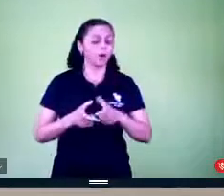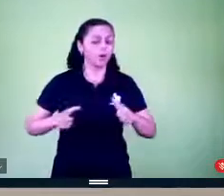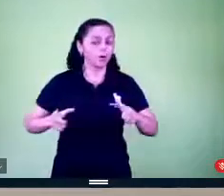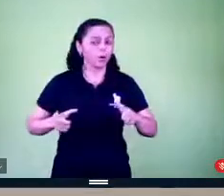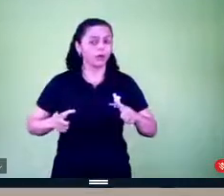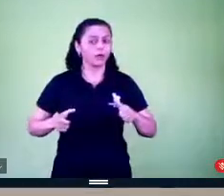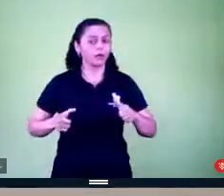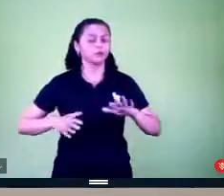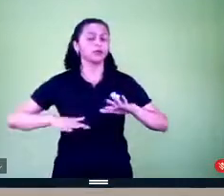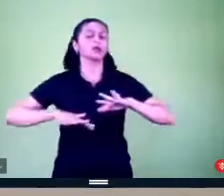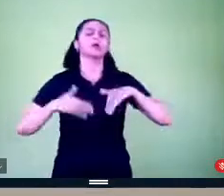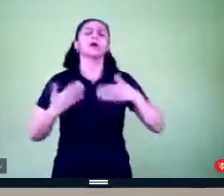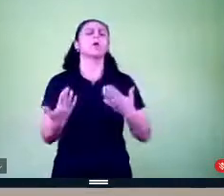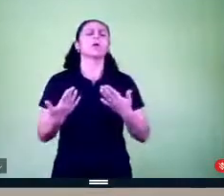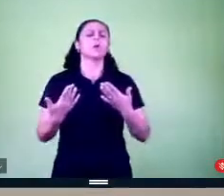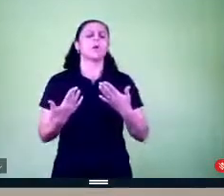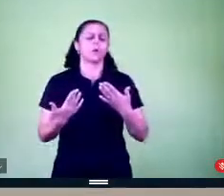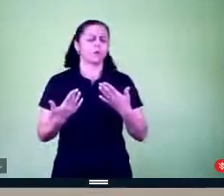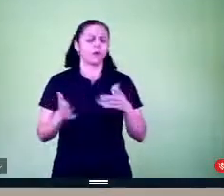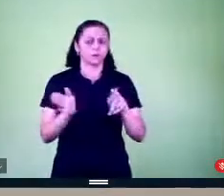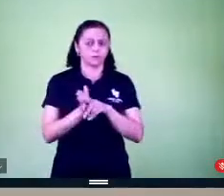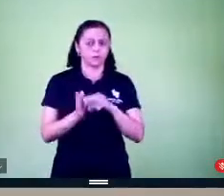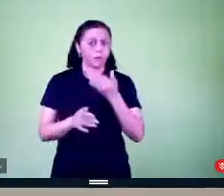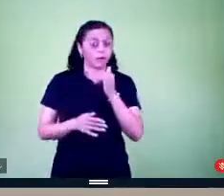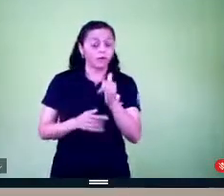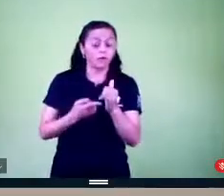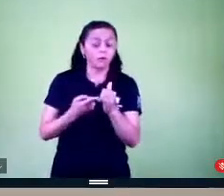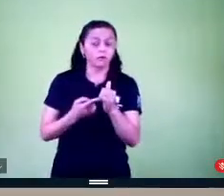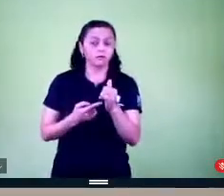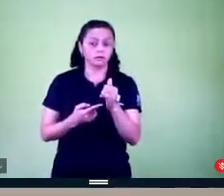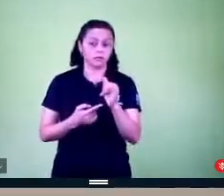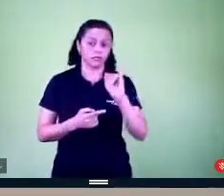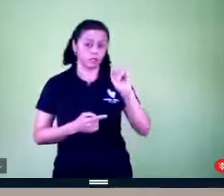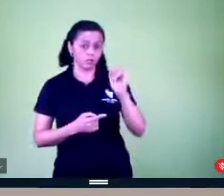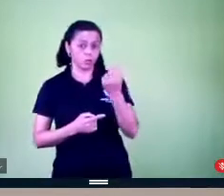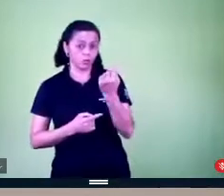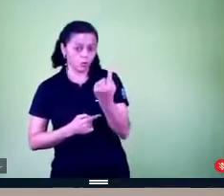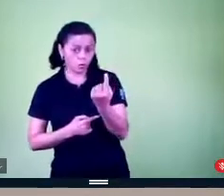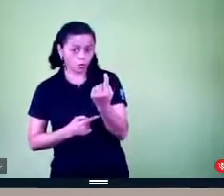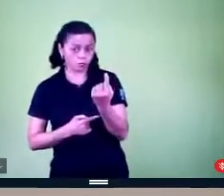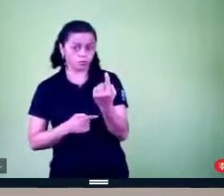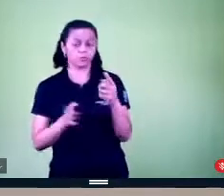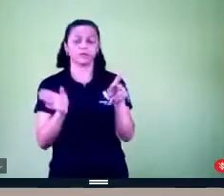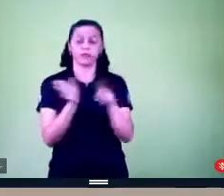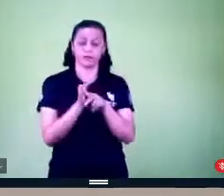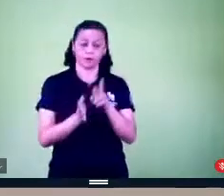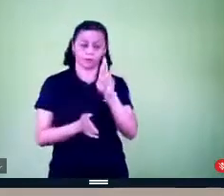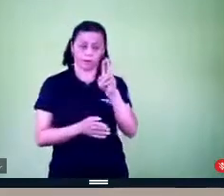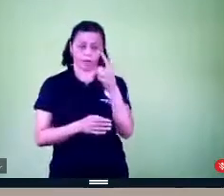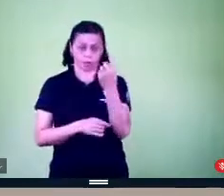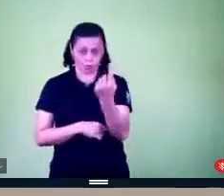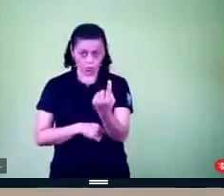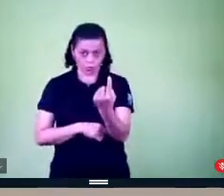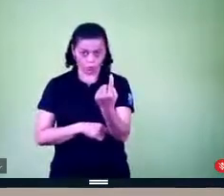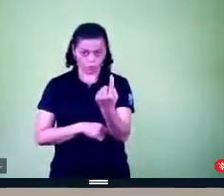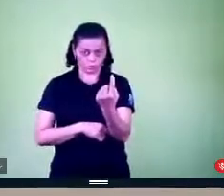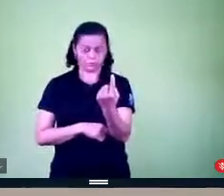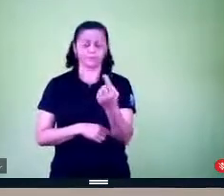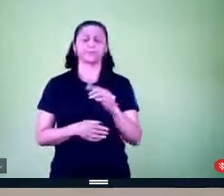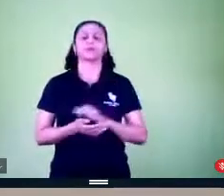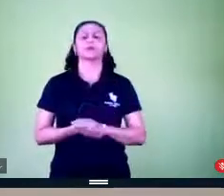minha corrente I1, que passa pelo resistor 1, basta eu pegar a tensão